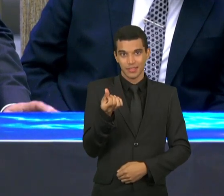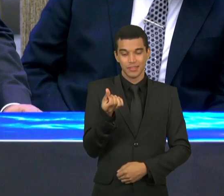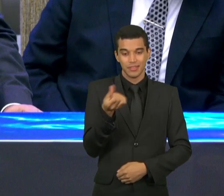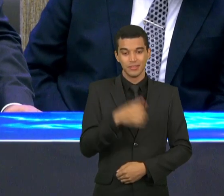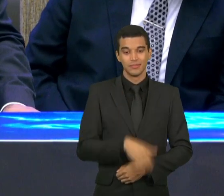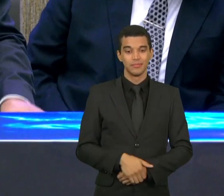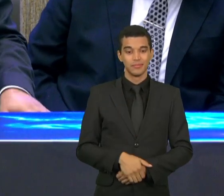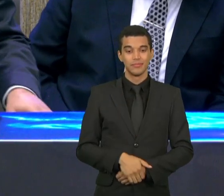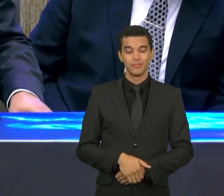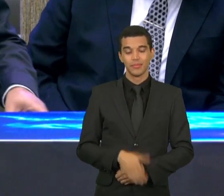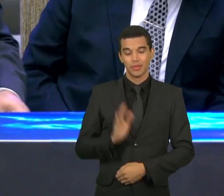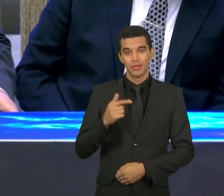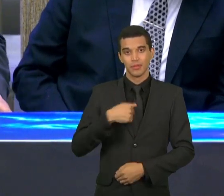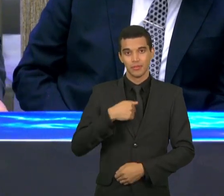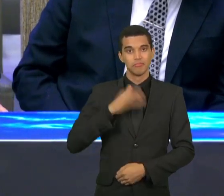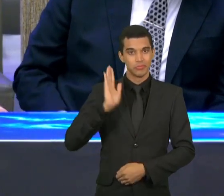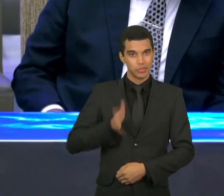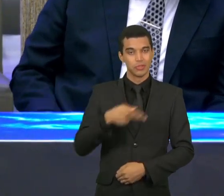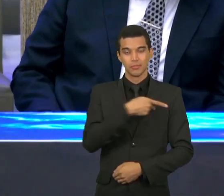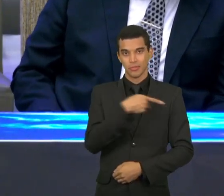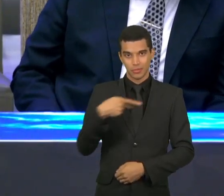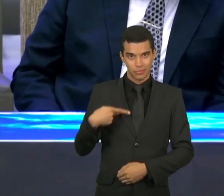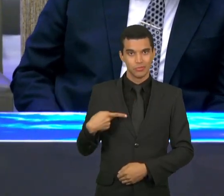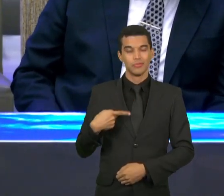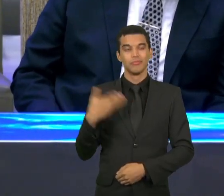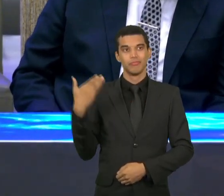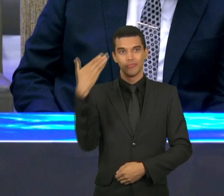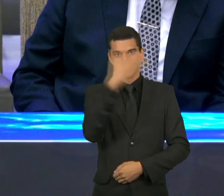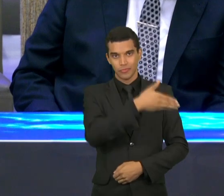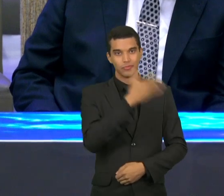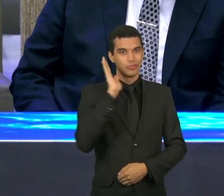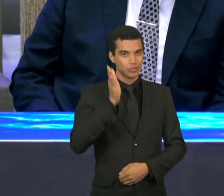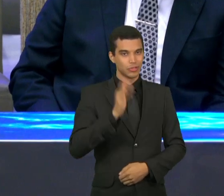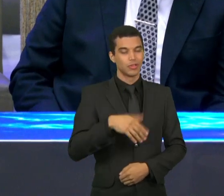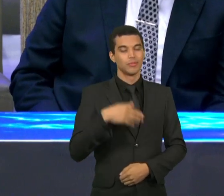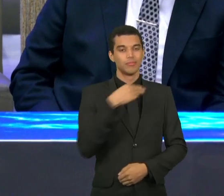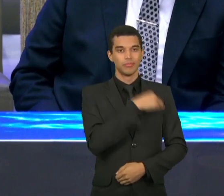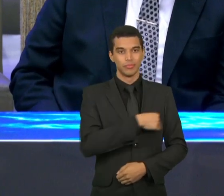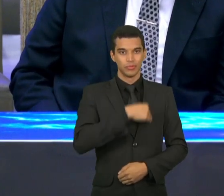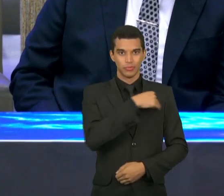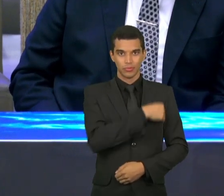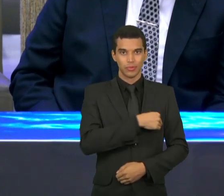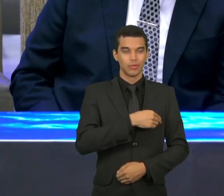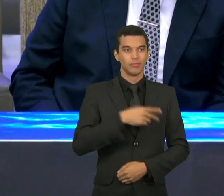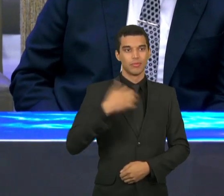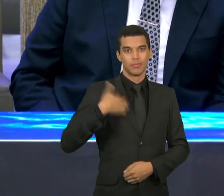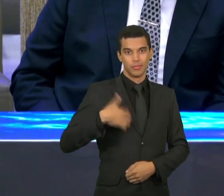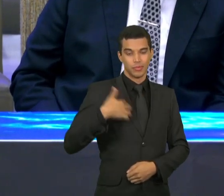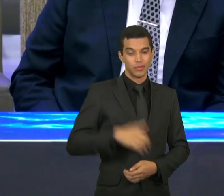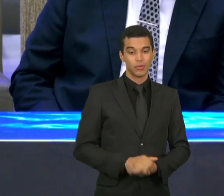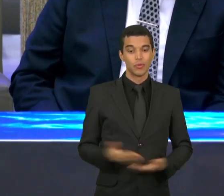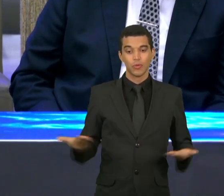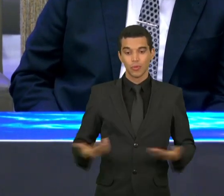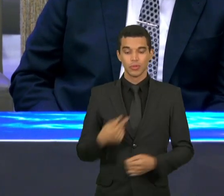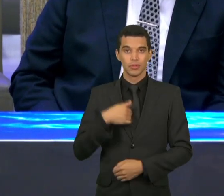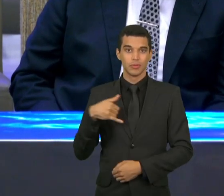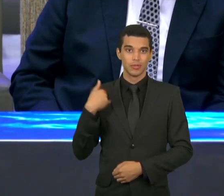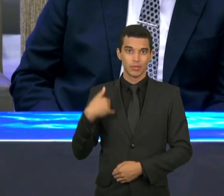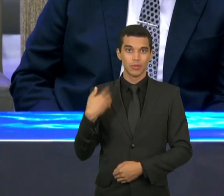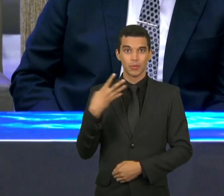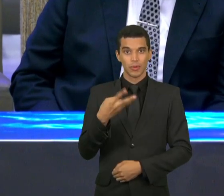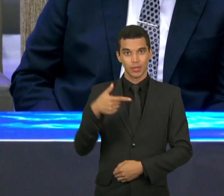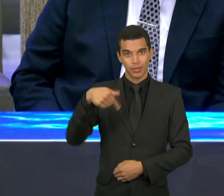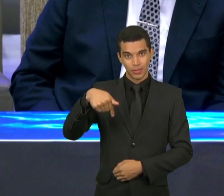já servia como pastor, já tínhamos ido ao campo missionário, e hoje eu tenho 47, estou indo para os